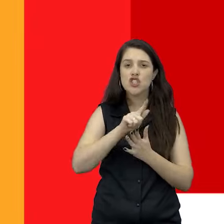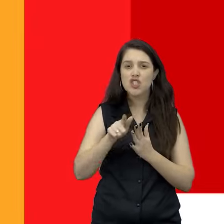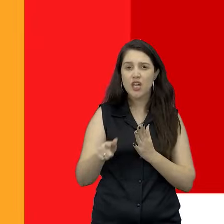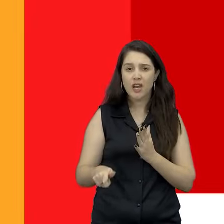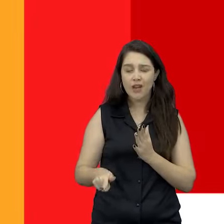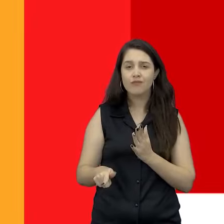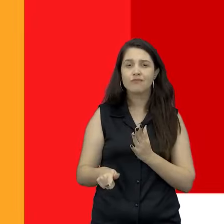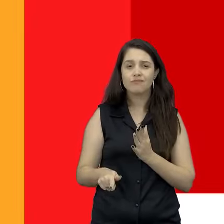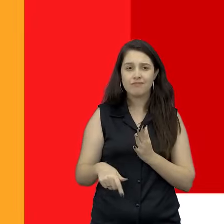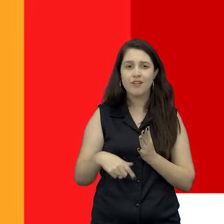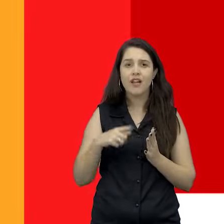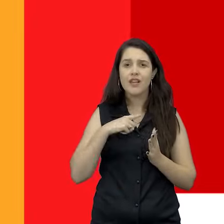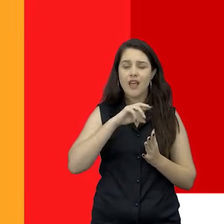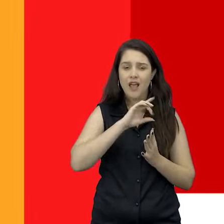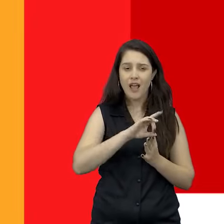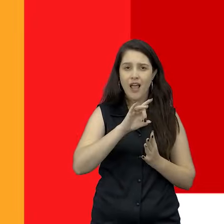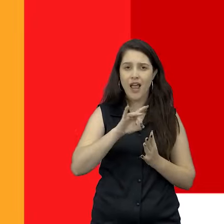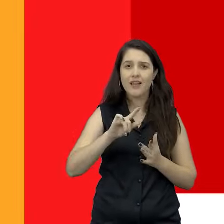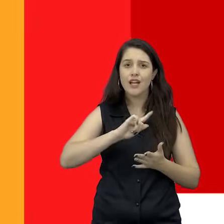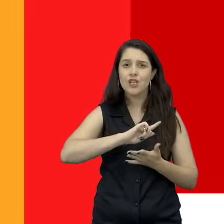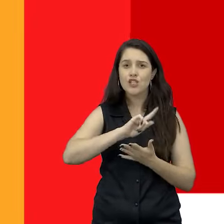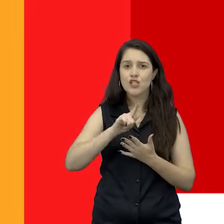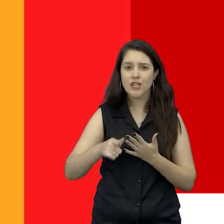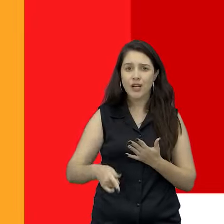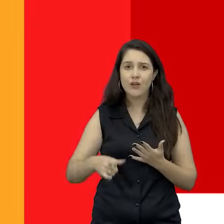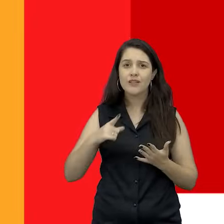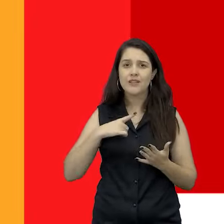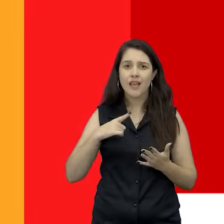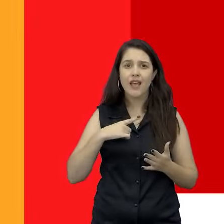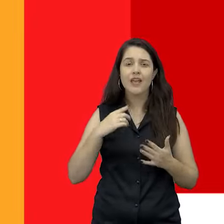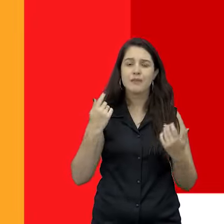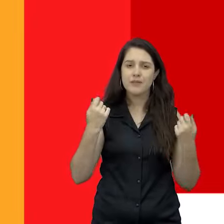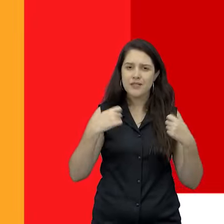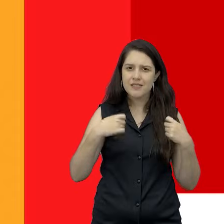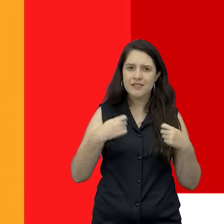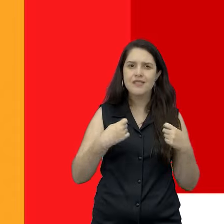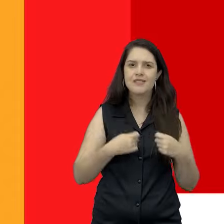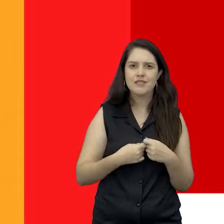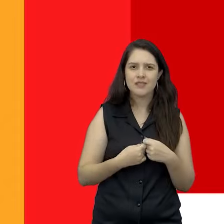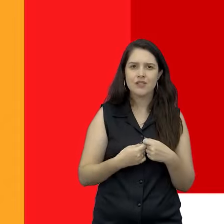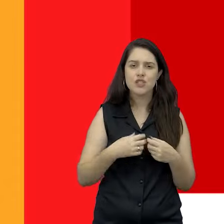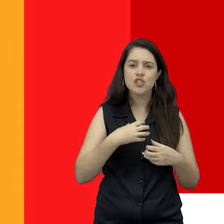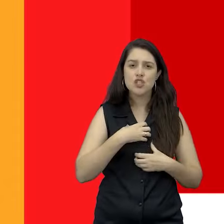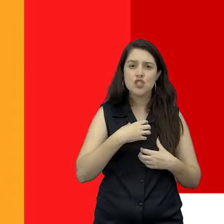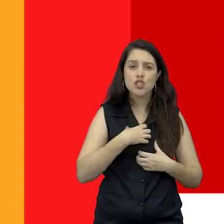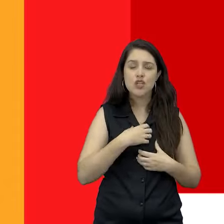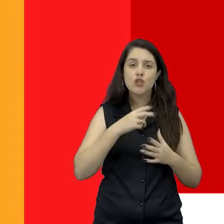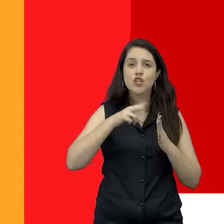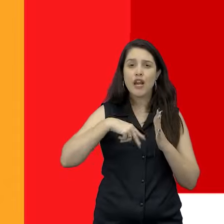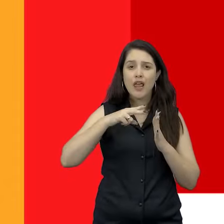entende a intencionalidade de cada gênero, ou seja, ele entende que para cada tipo de texto vai exigir um tipo de leitor